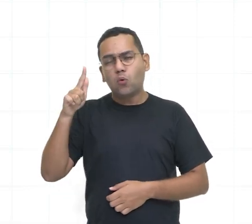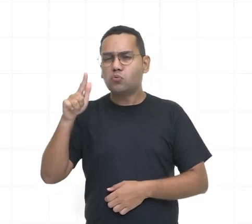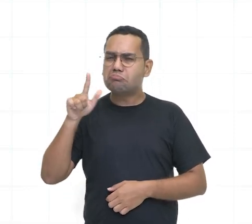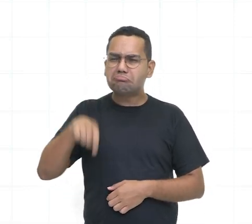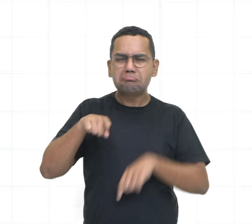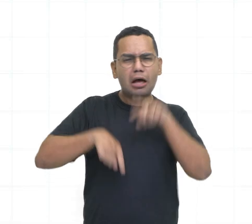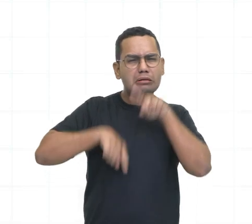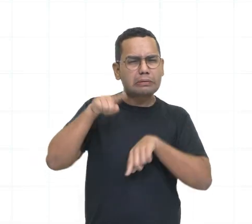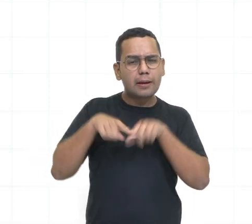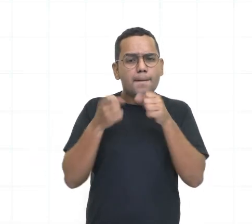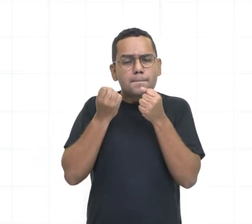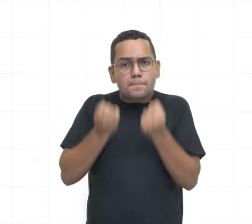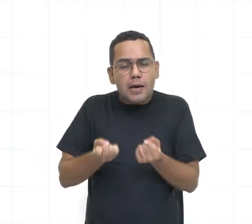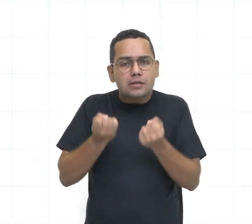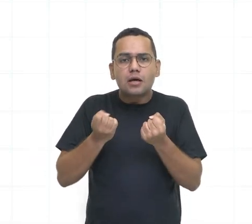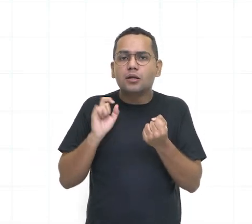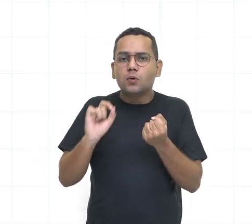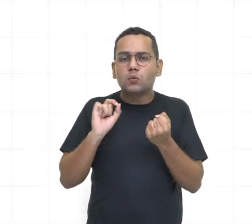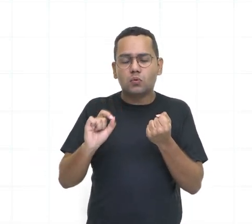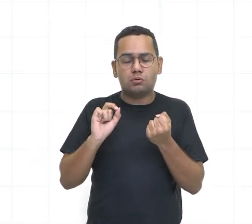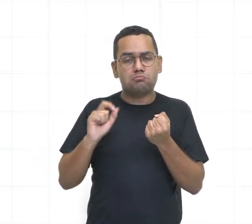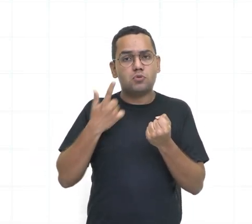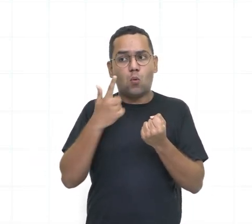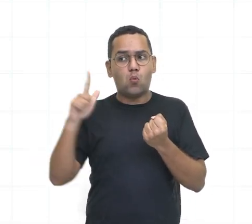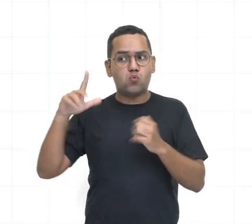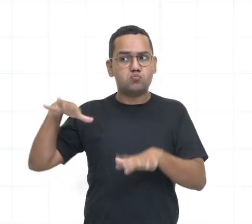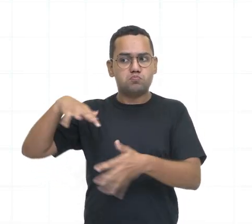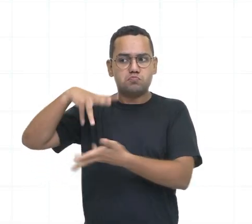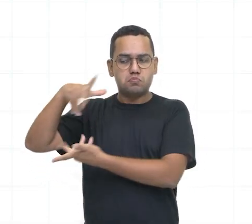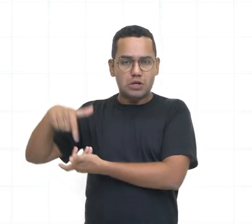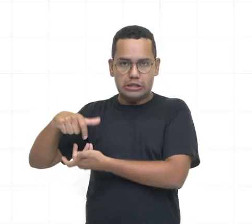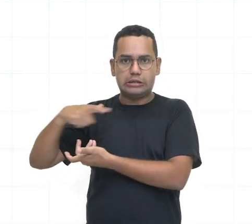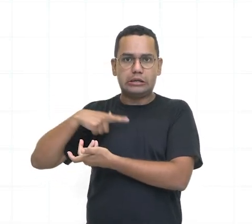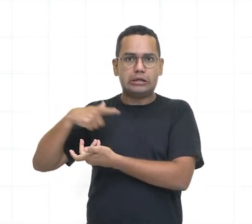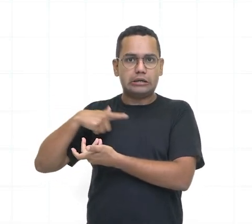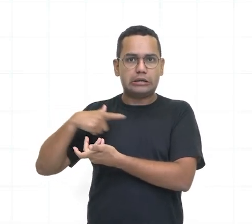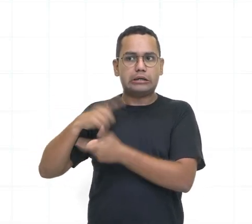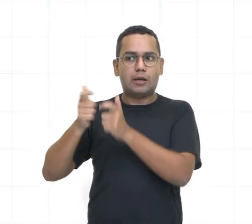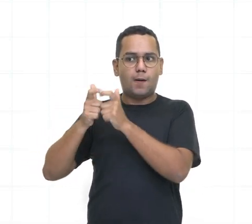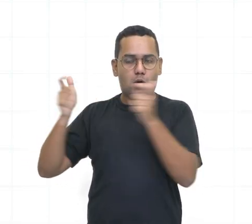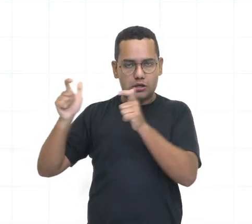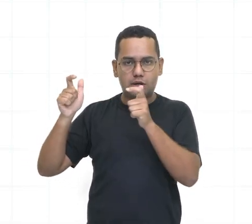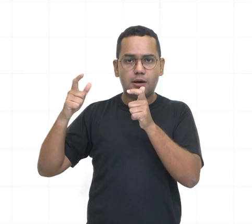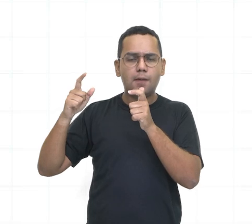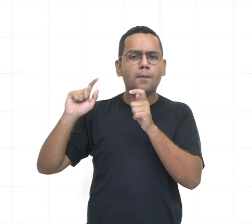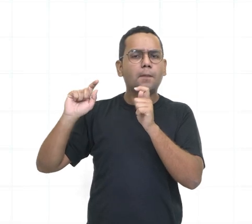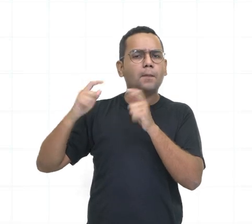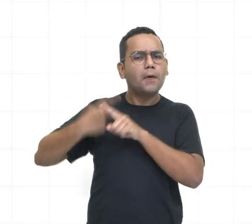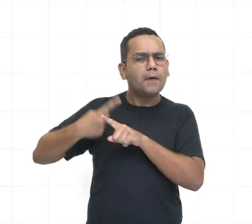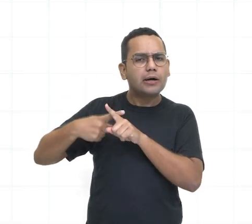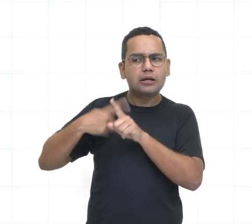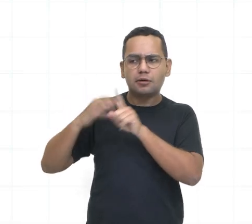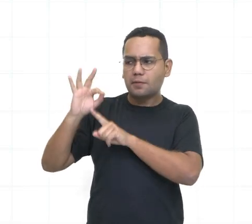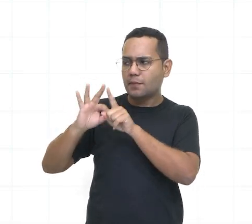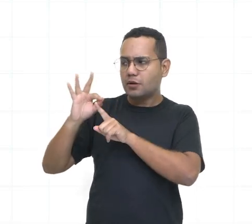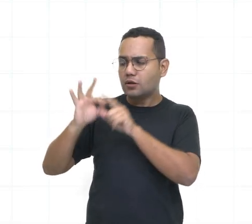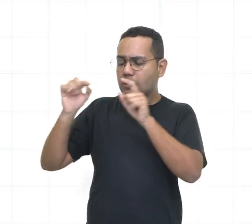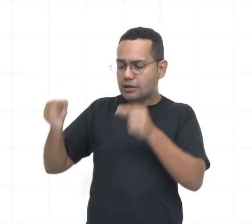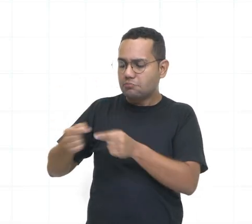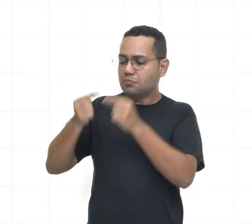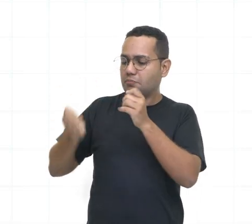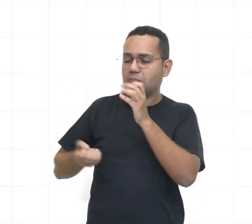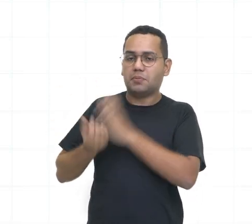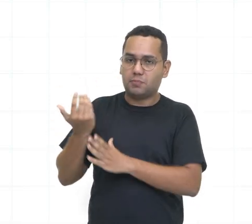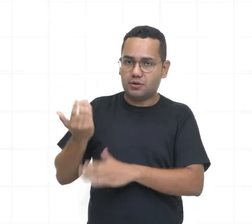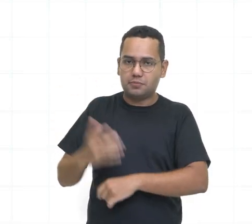em estrelas mais complexas, justamente por causa da temperatura necessária para formar esses elementos. Mas como é que a